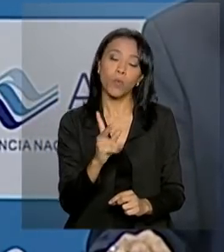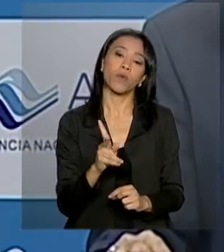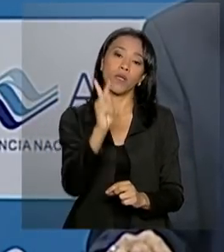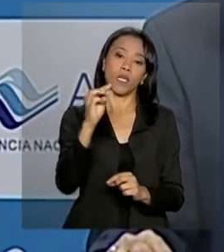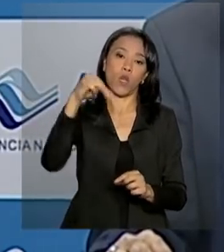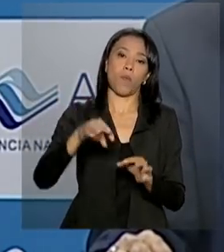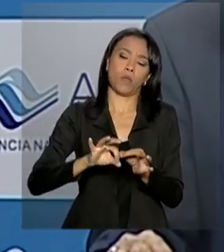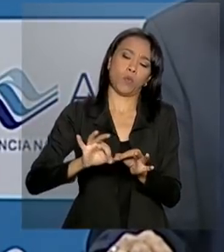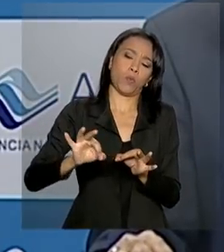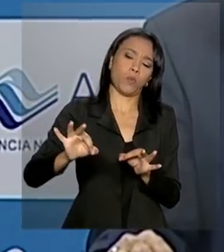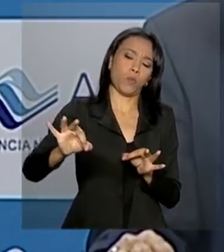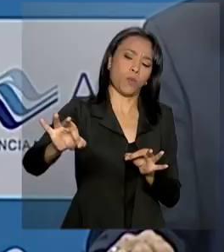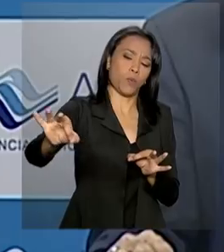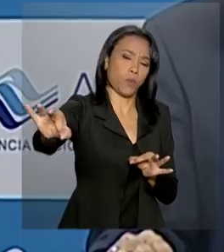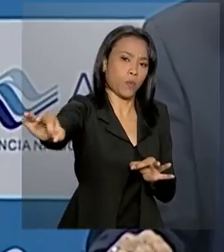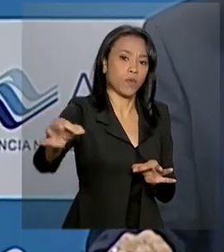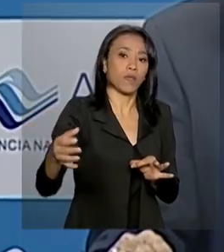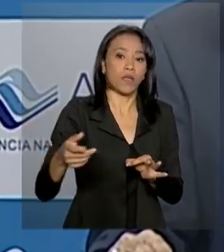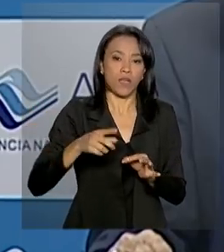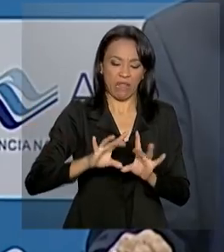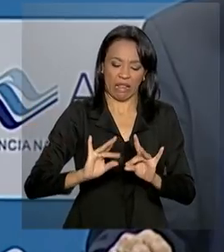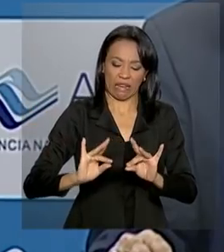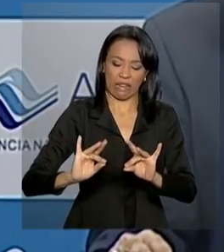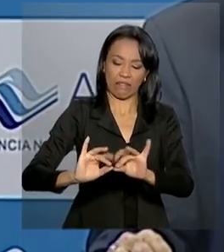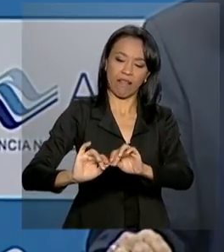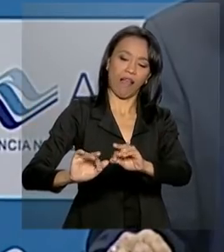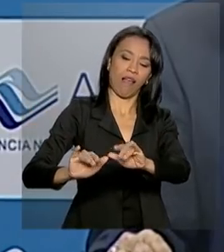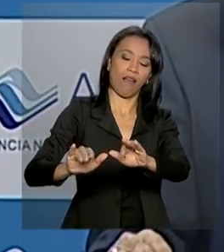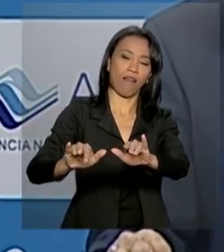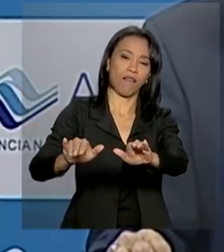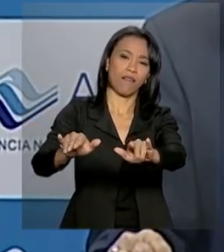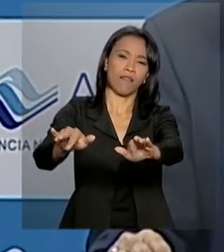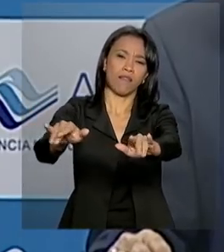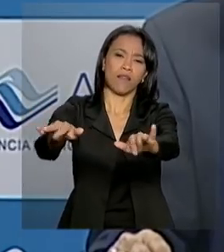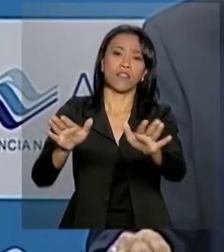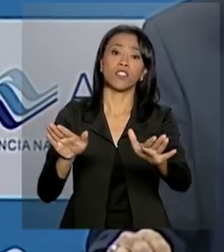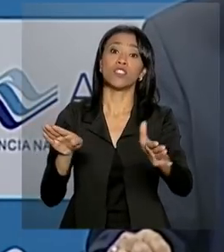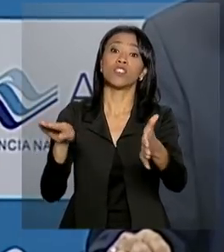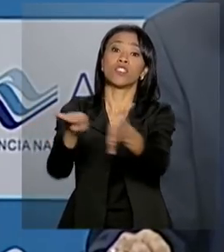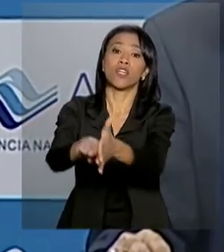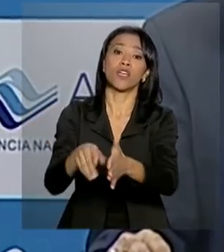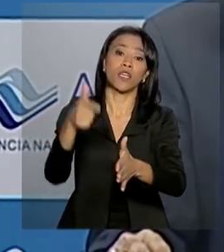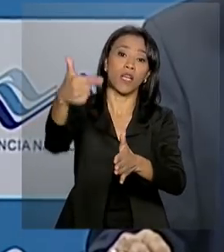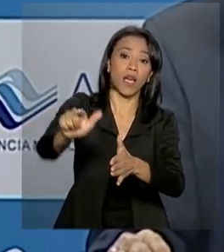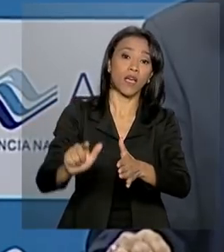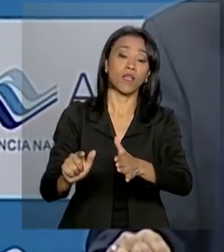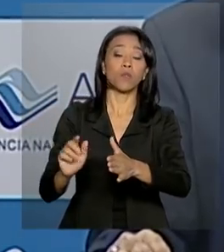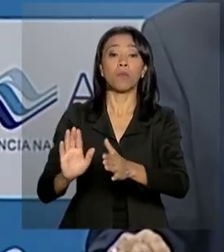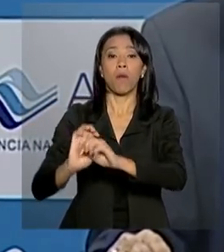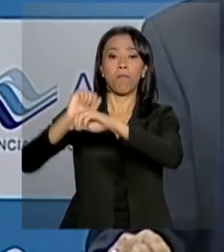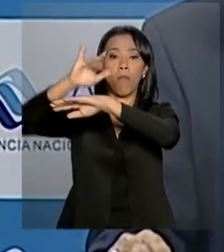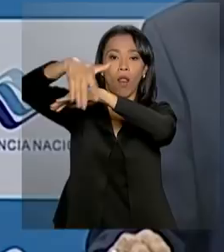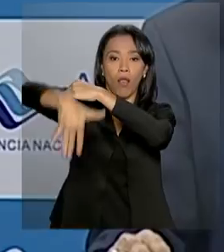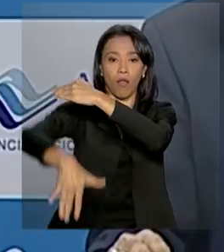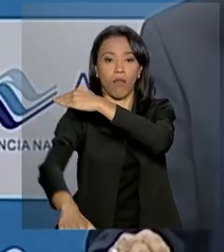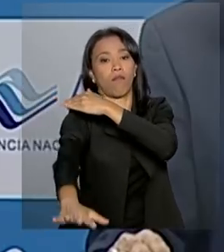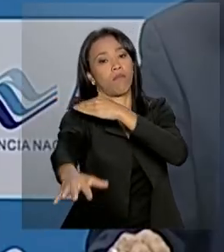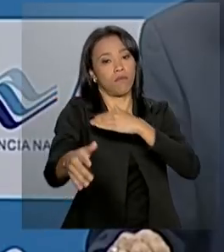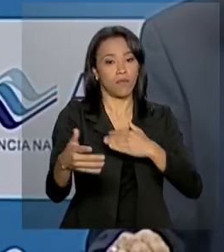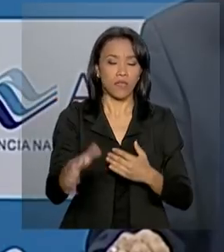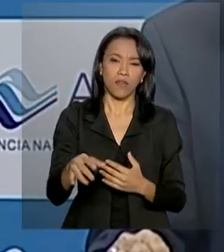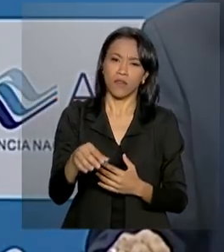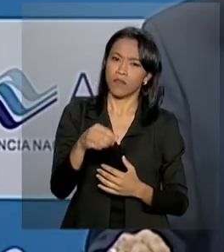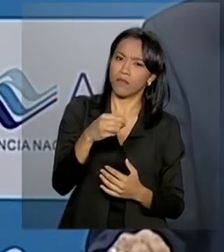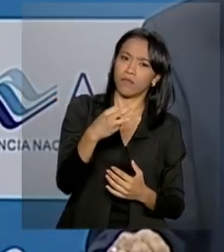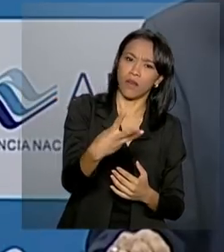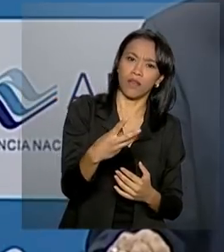poucos. A previsão é que ela chegue até o reservatório da usina hidrelétrica de Retiro Baixo entre 3 e